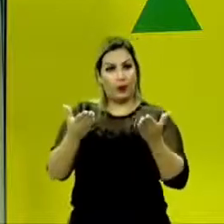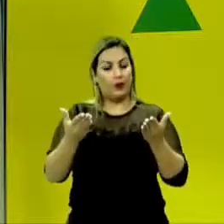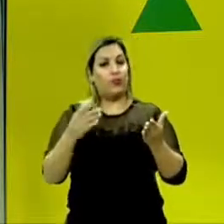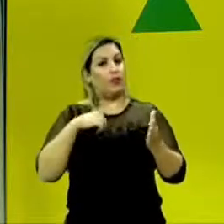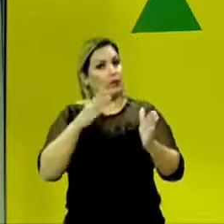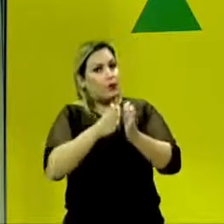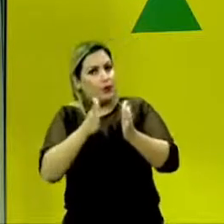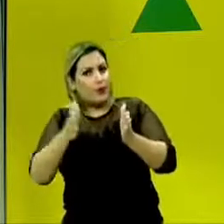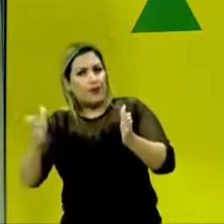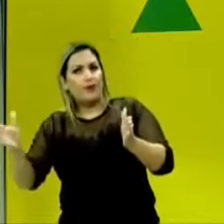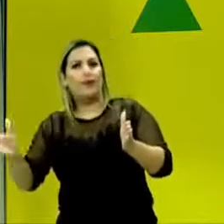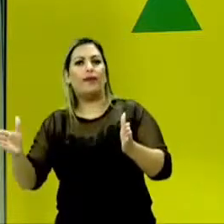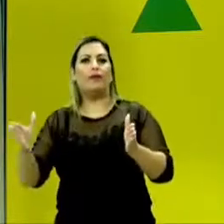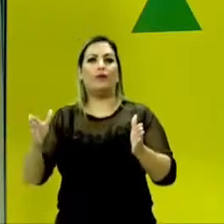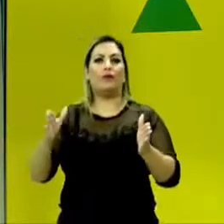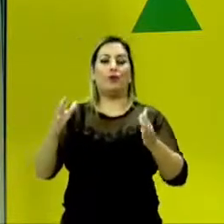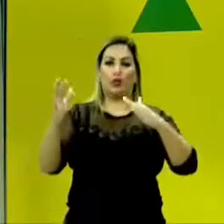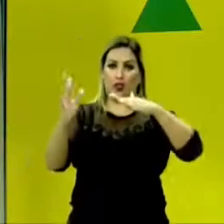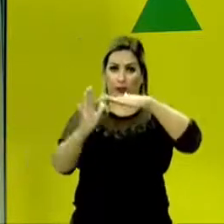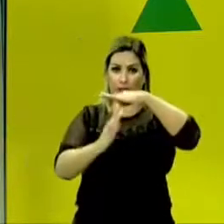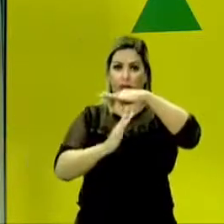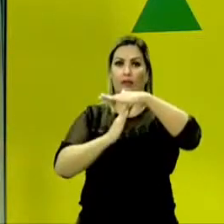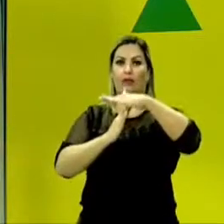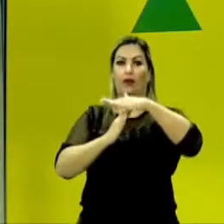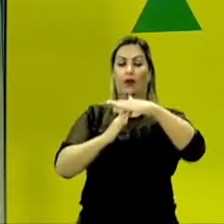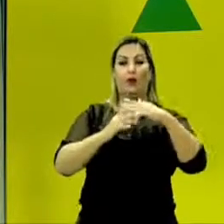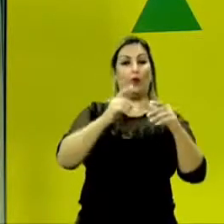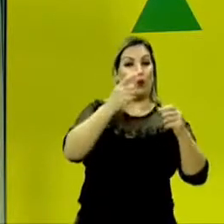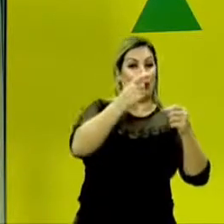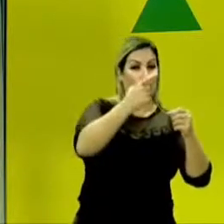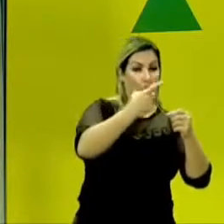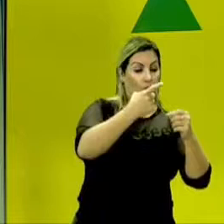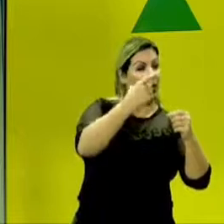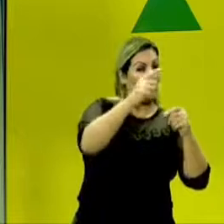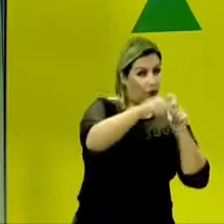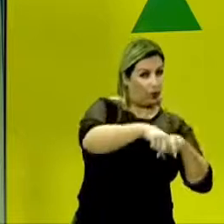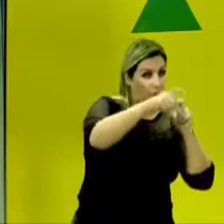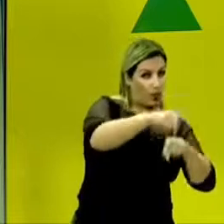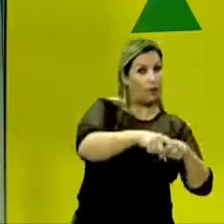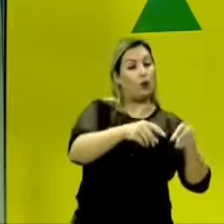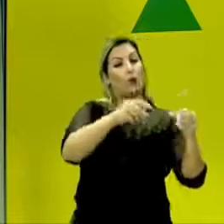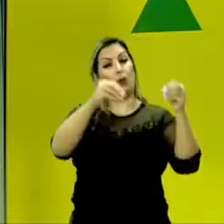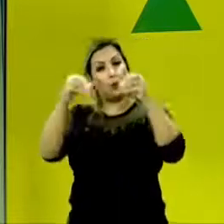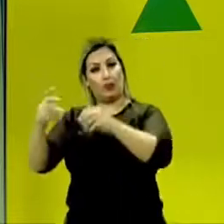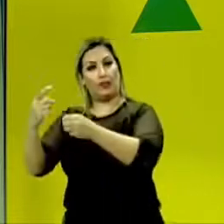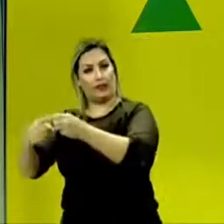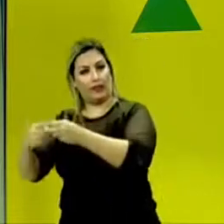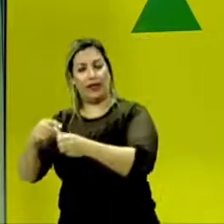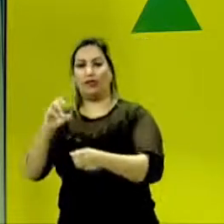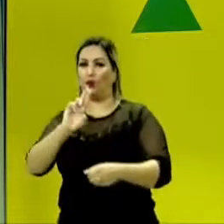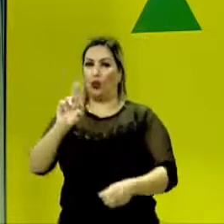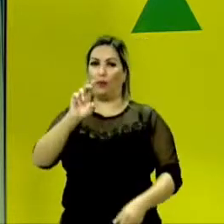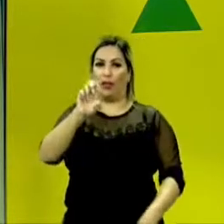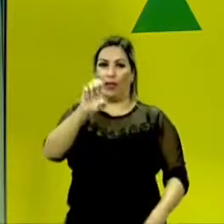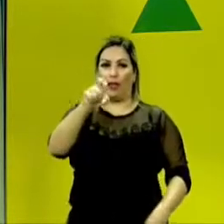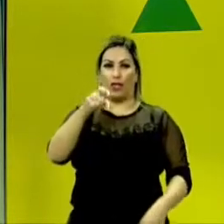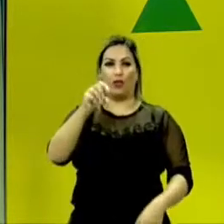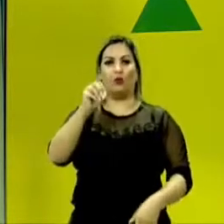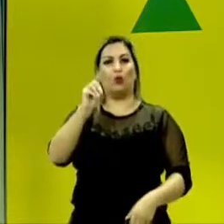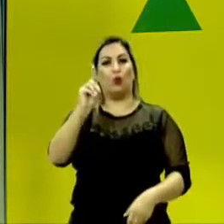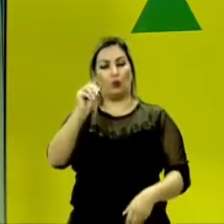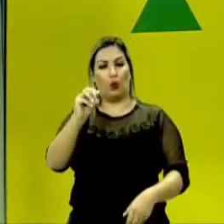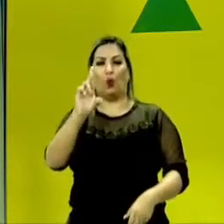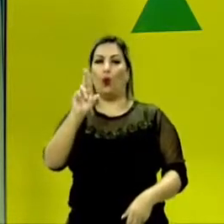o processo de migração em massa da população do campo para a cidade, também conhecido como êxodo rural, é motivado